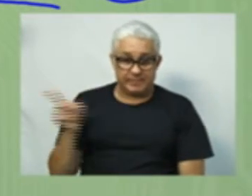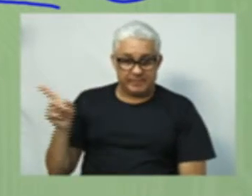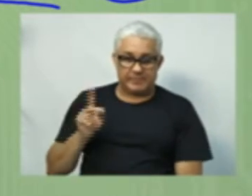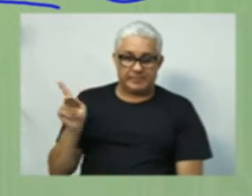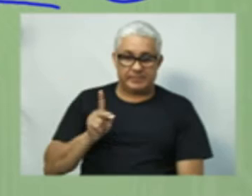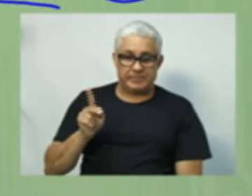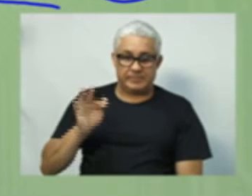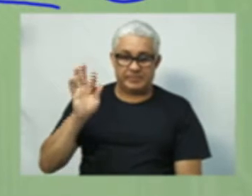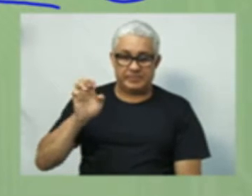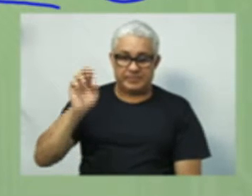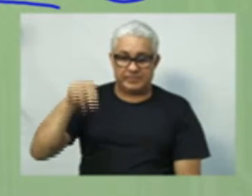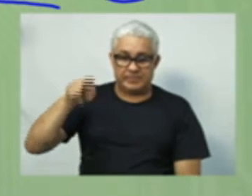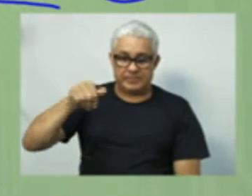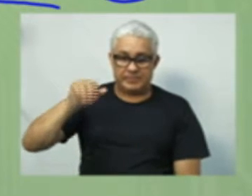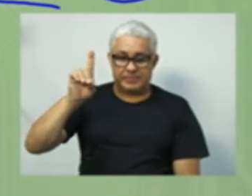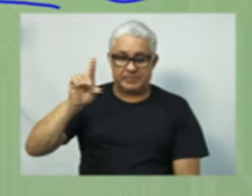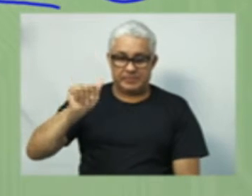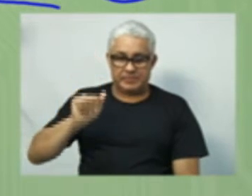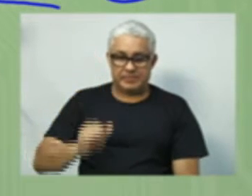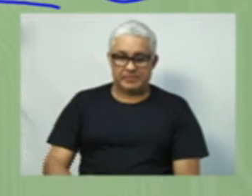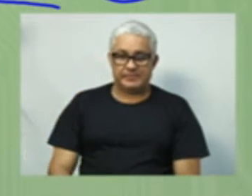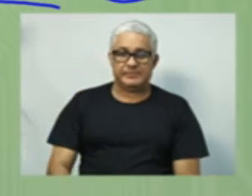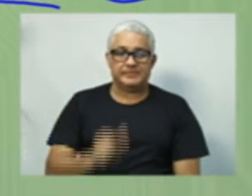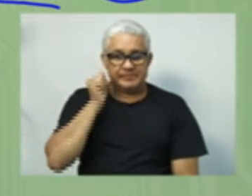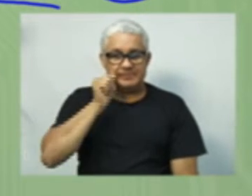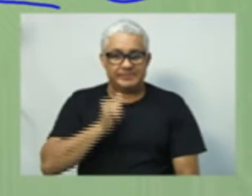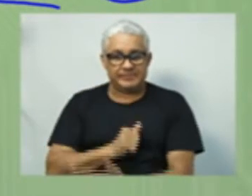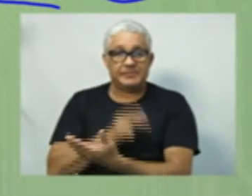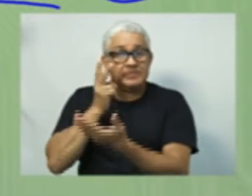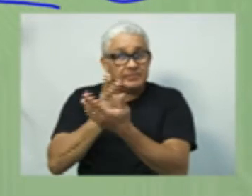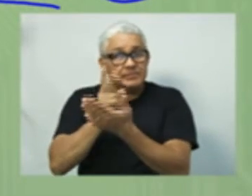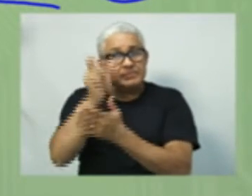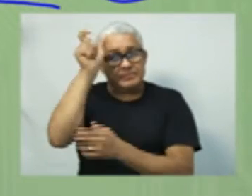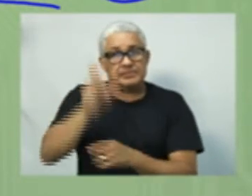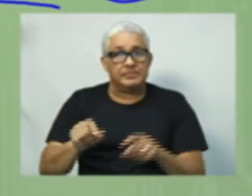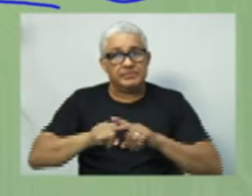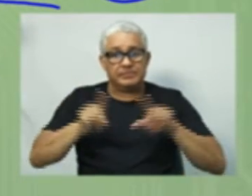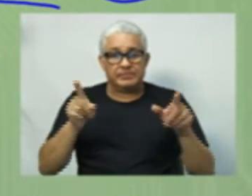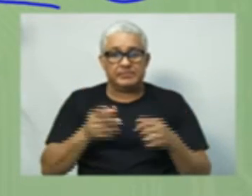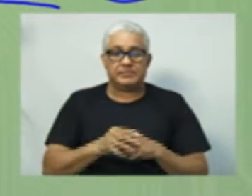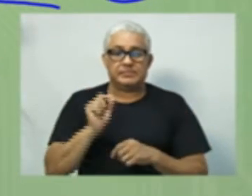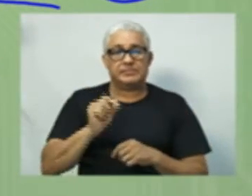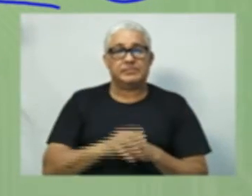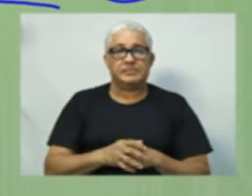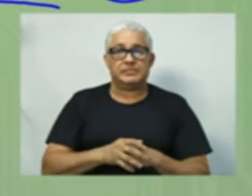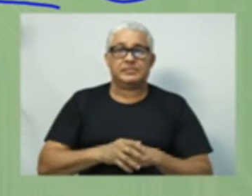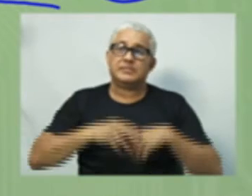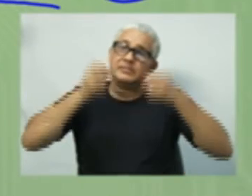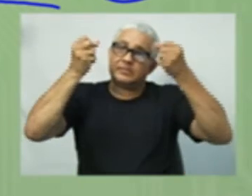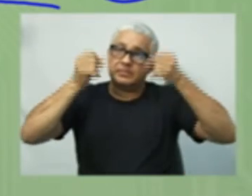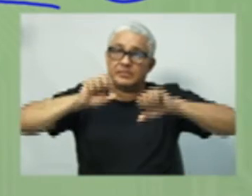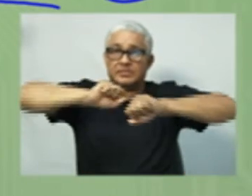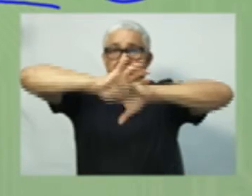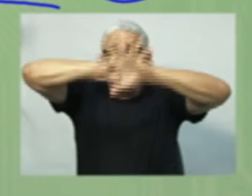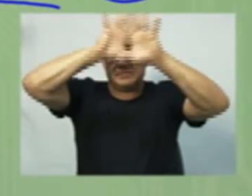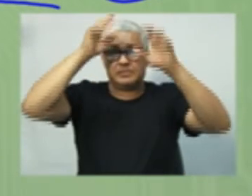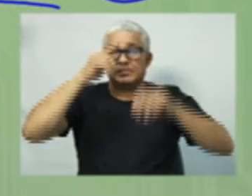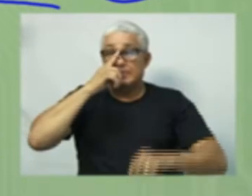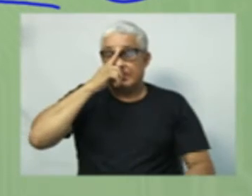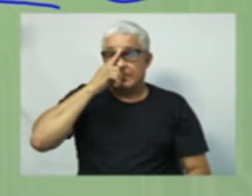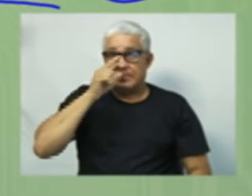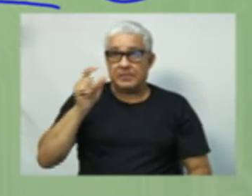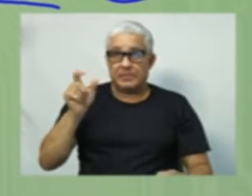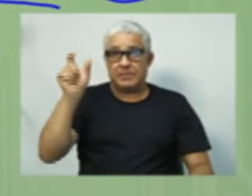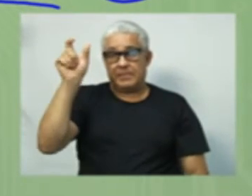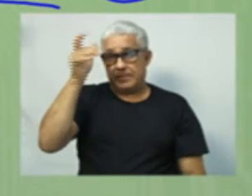mais um pouquinho de cabelo aqui. Então, tá parecendo a mesma pessoa. Mas, nesse caso, para deixar mais explícito, é pessoa diferente.